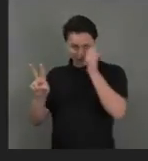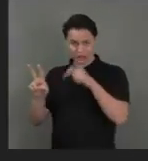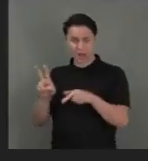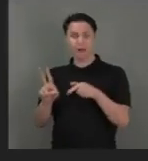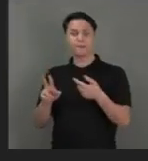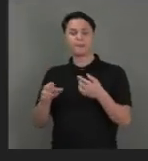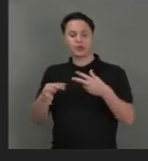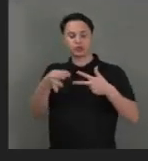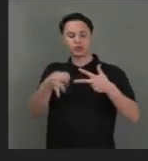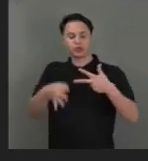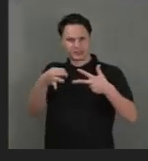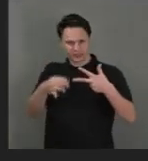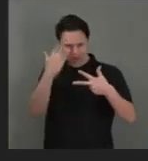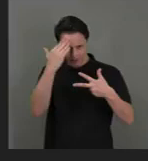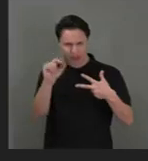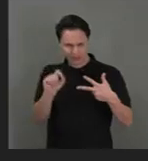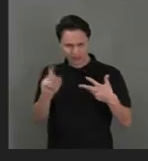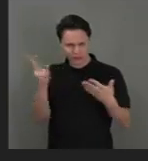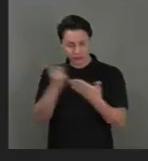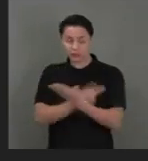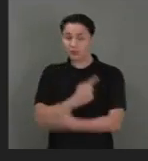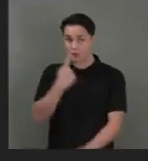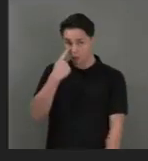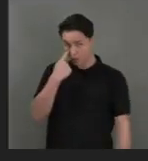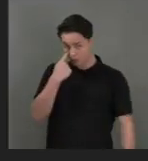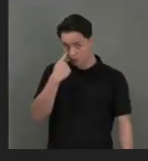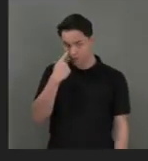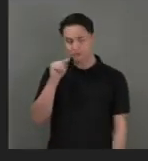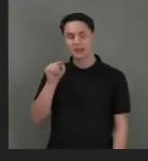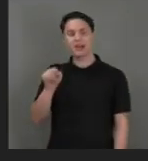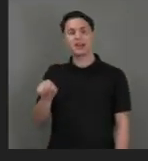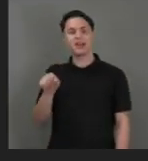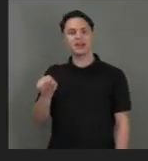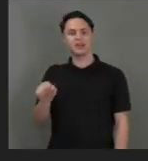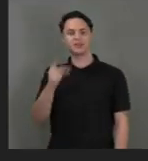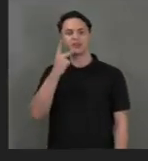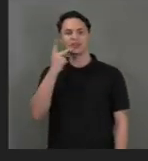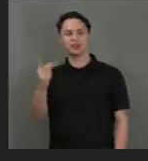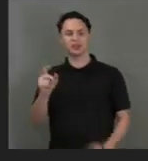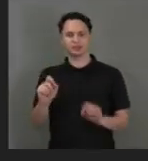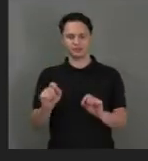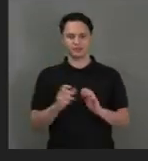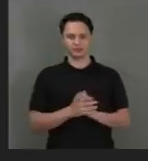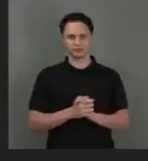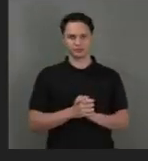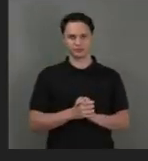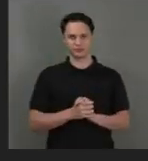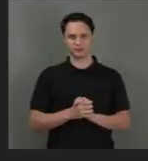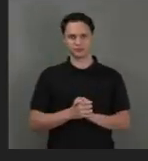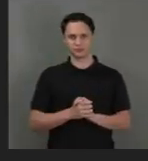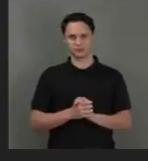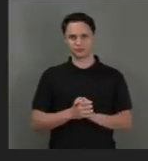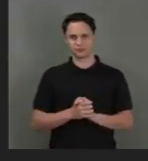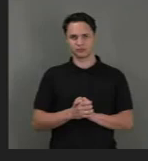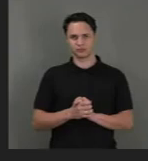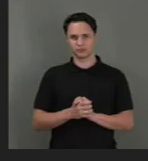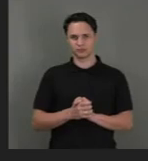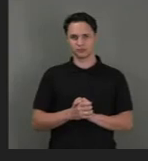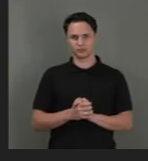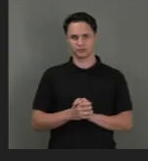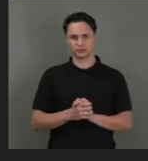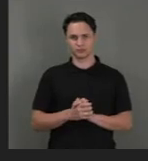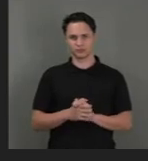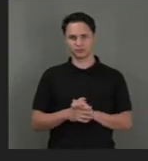Foi suspensa, olha só, a validade dos resultados das primárias realizadas pelos partidos